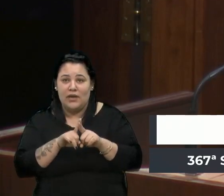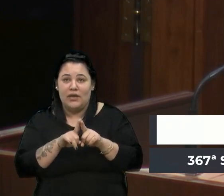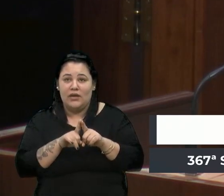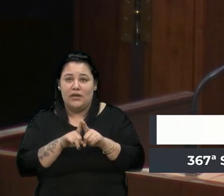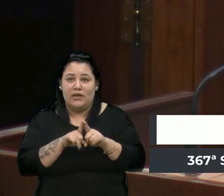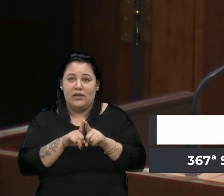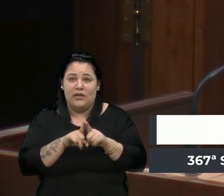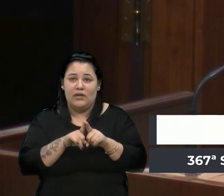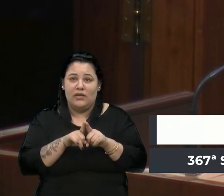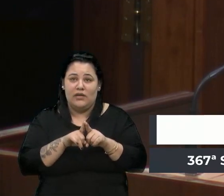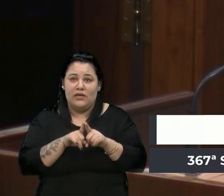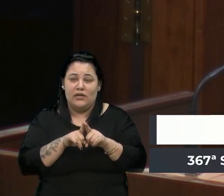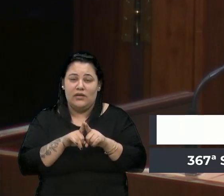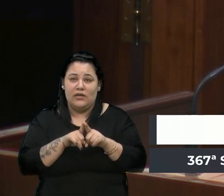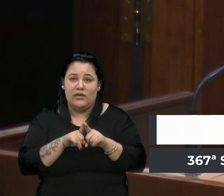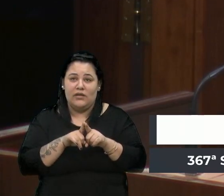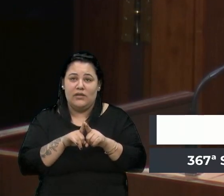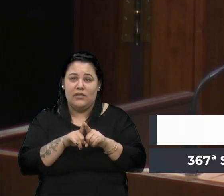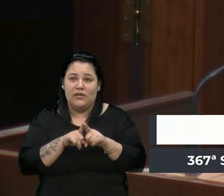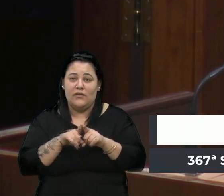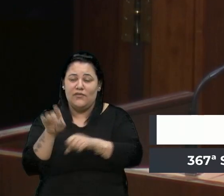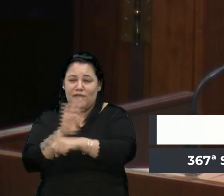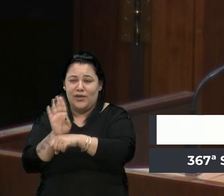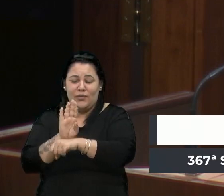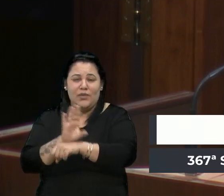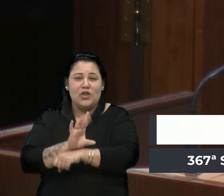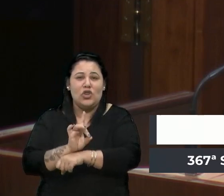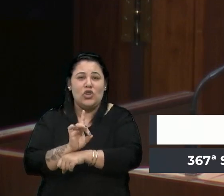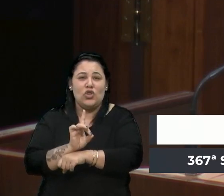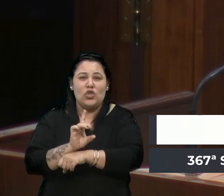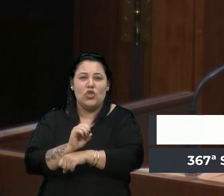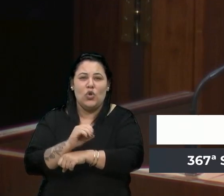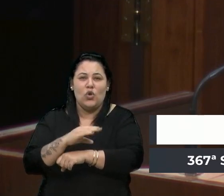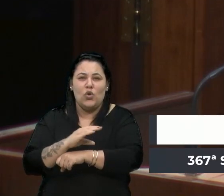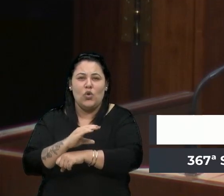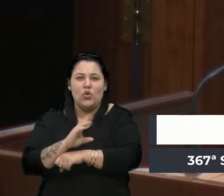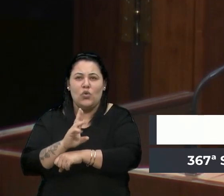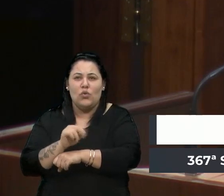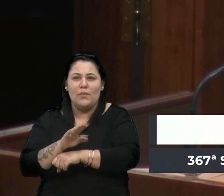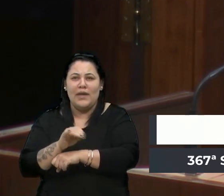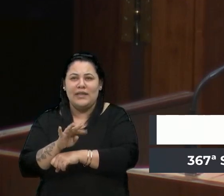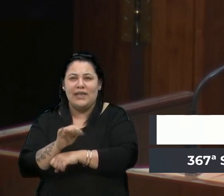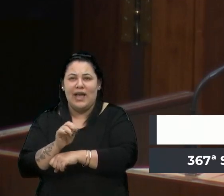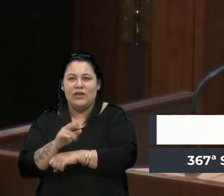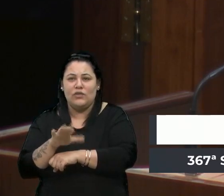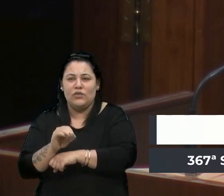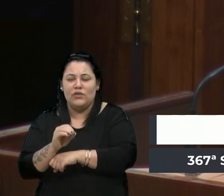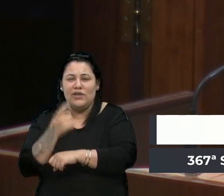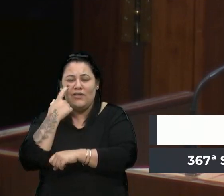documentários, inclusive eu estava assistindo recentemente na TVE, Canal Brasil,